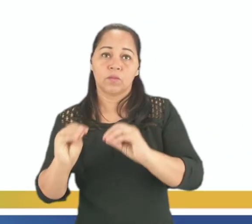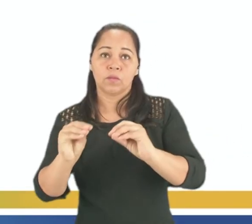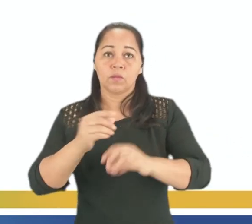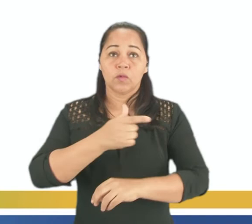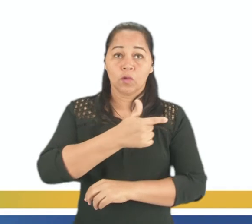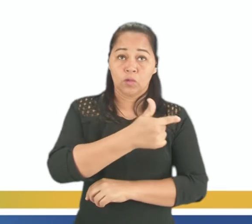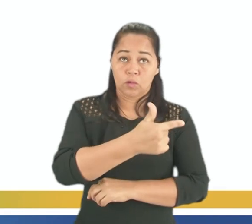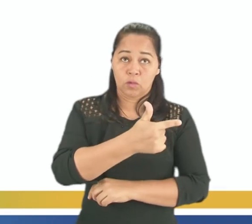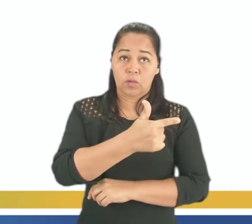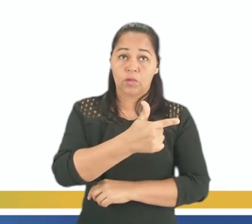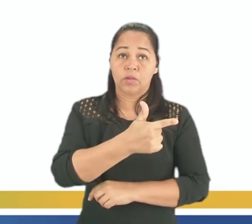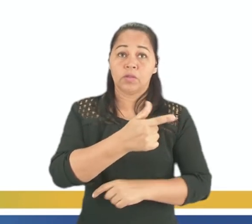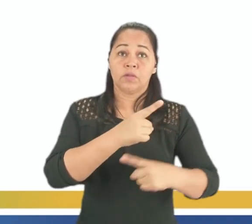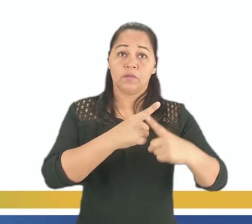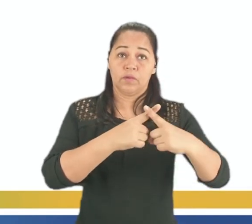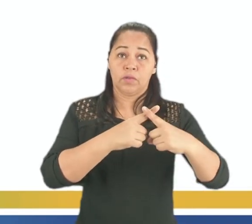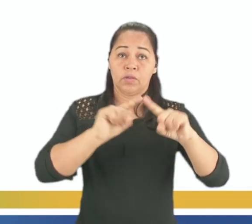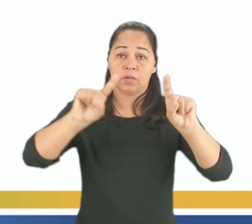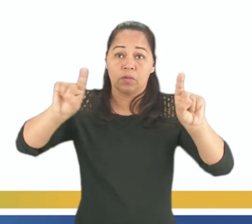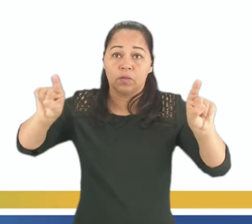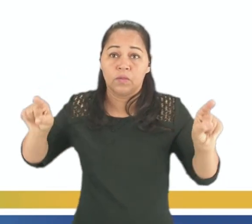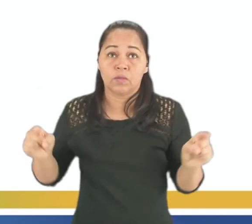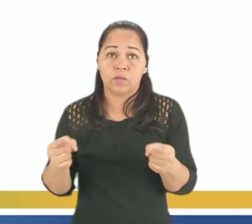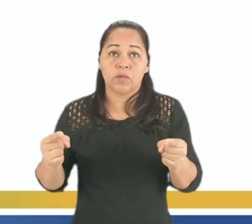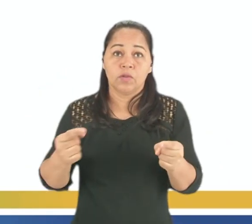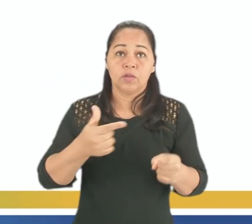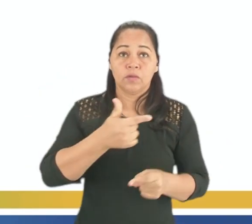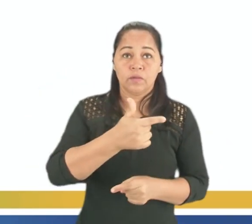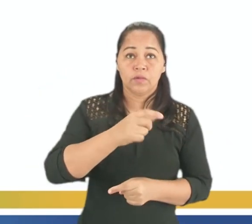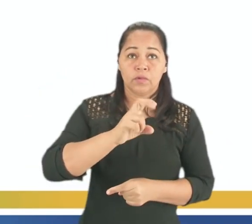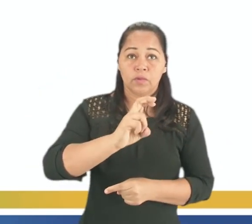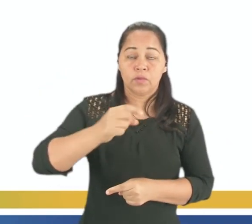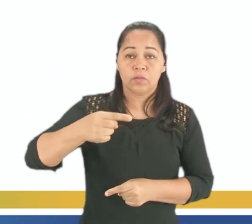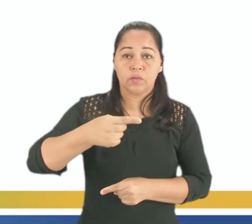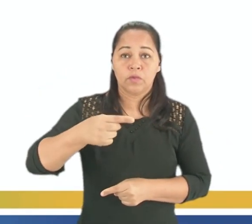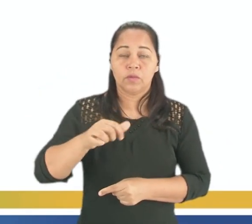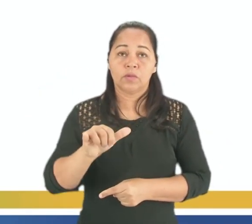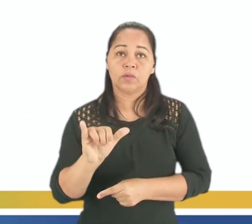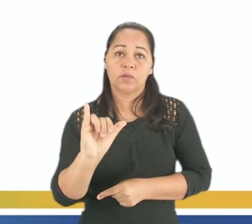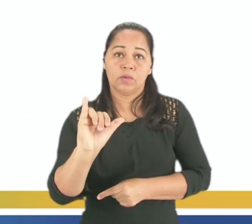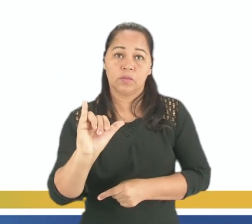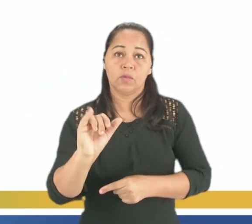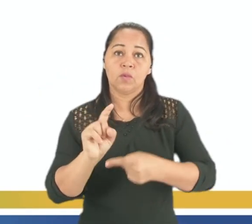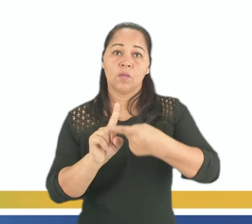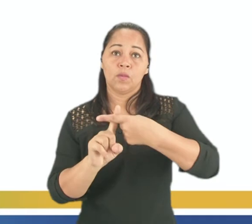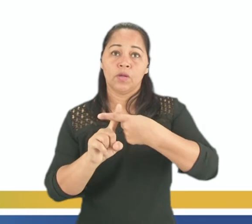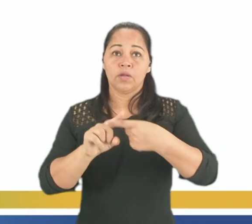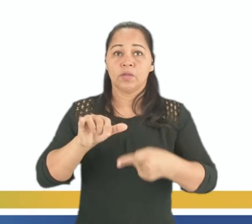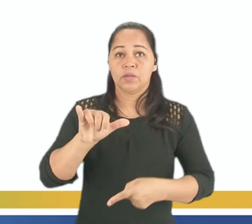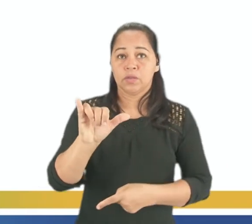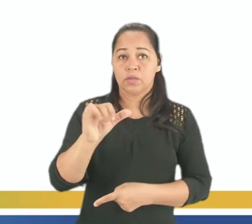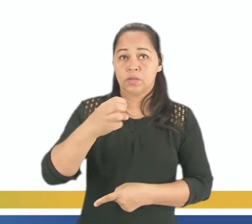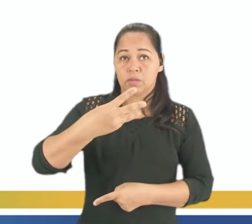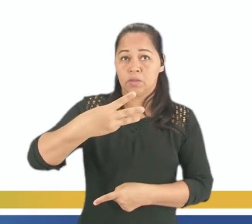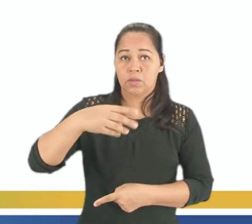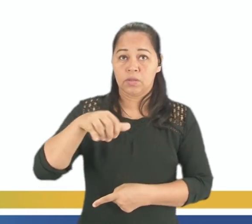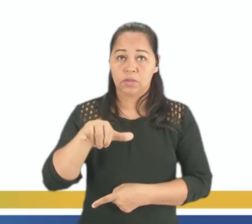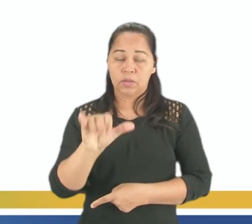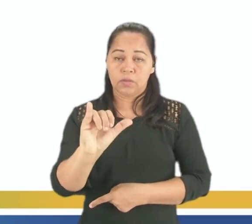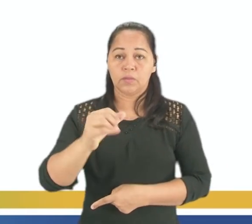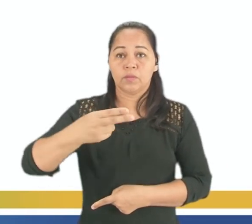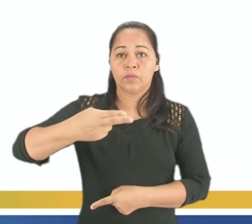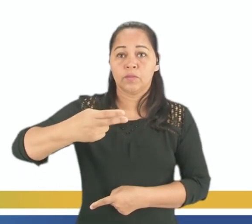igual a 25 menos y e repetiremos o restante da nossa equação. Fazendo agora a